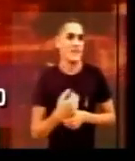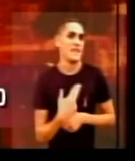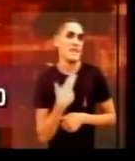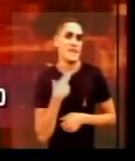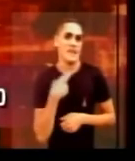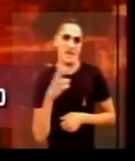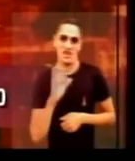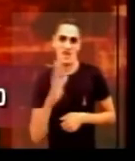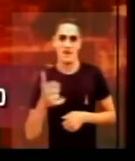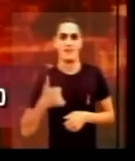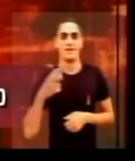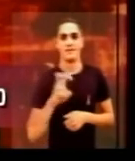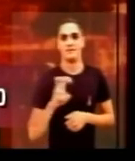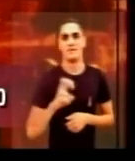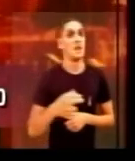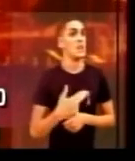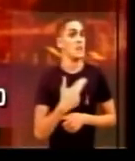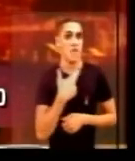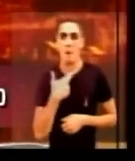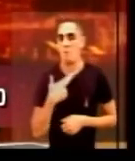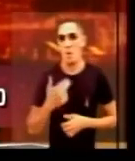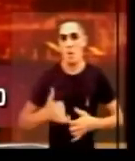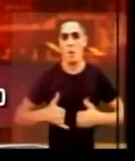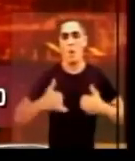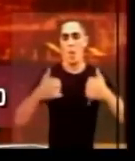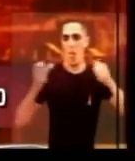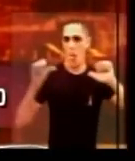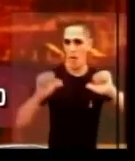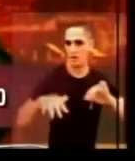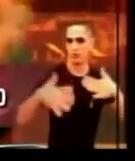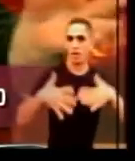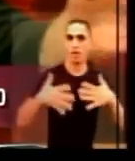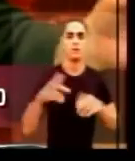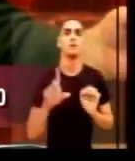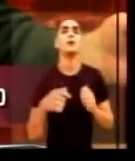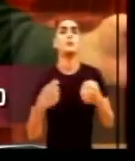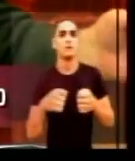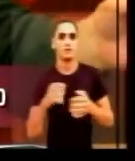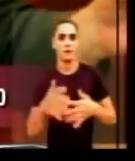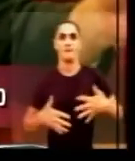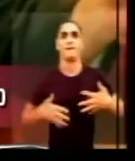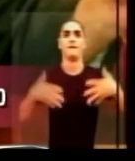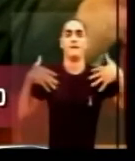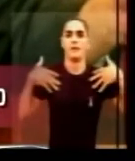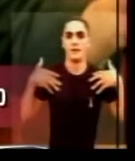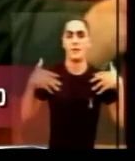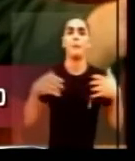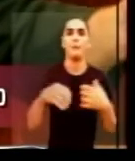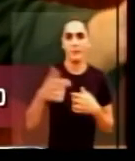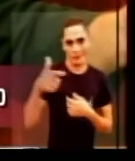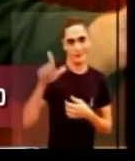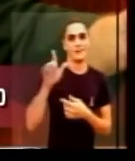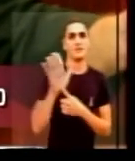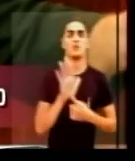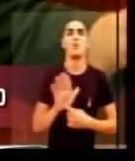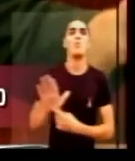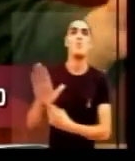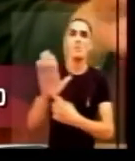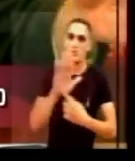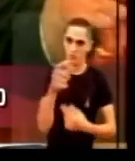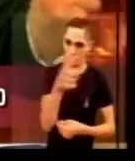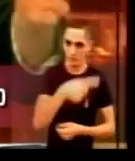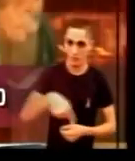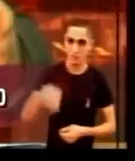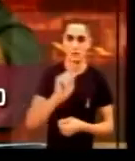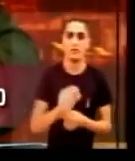moço. Quero dizer para vocês o seguinte, foi mostrado aqui insistentemente de